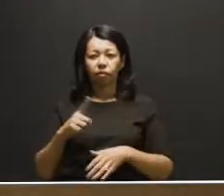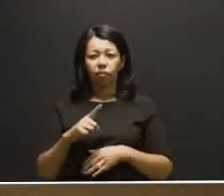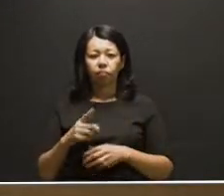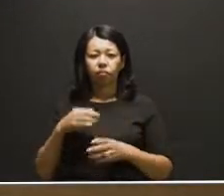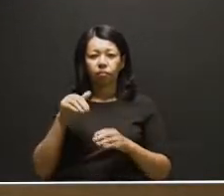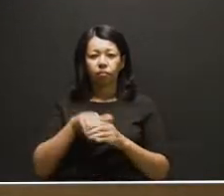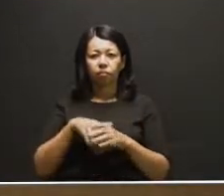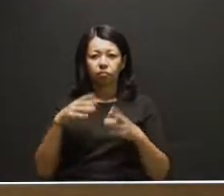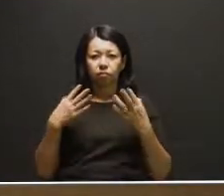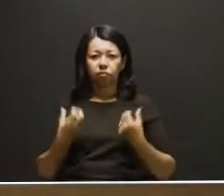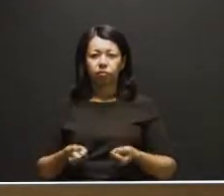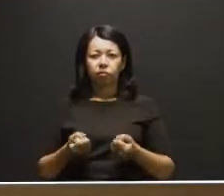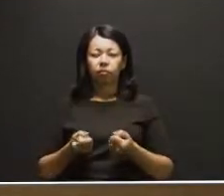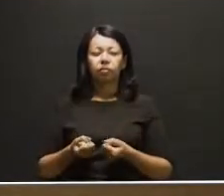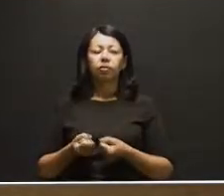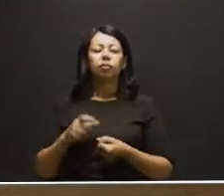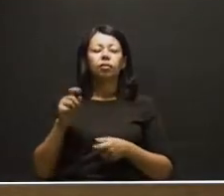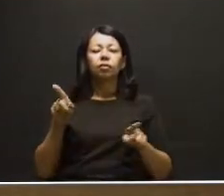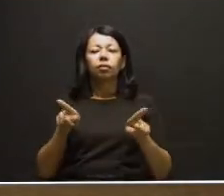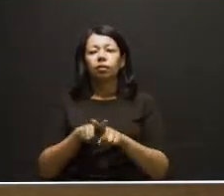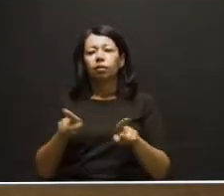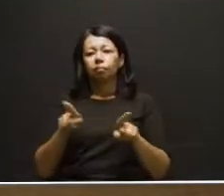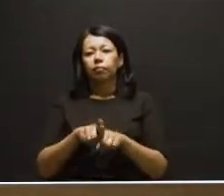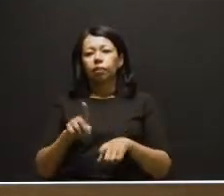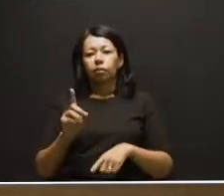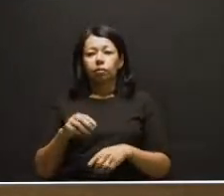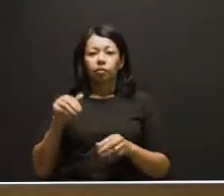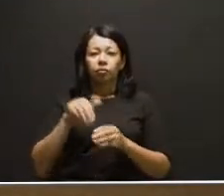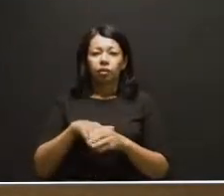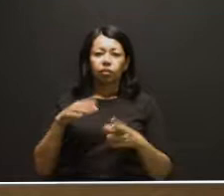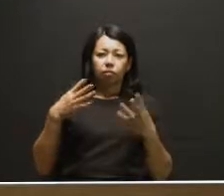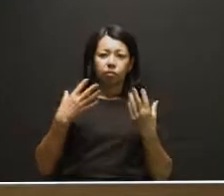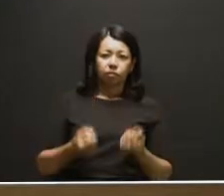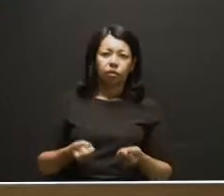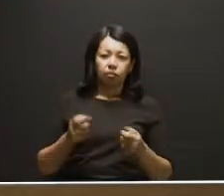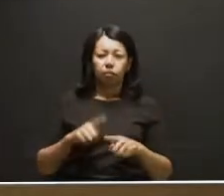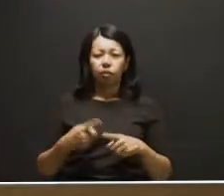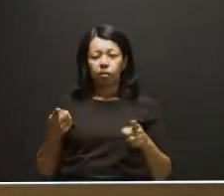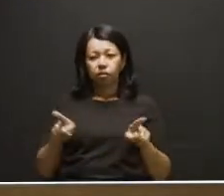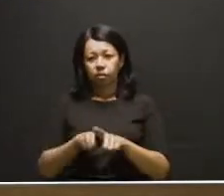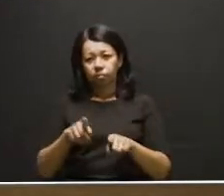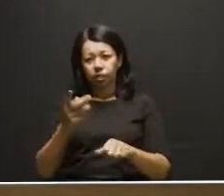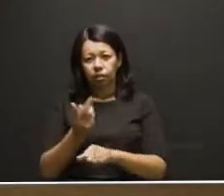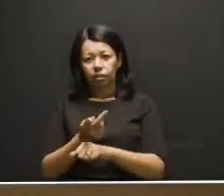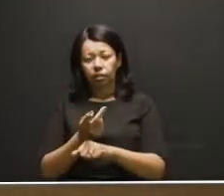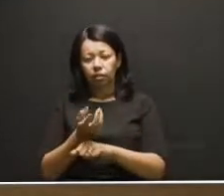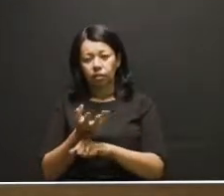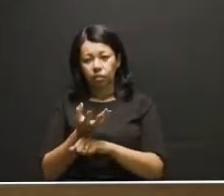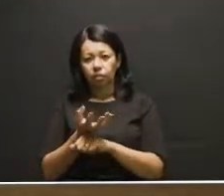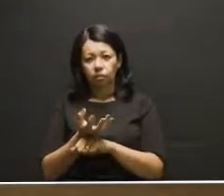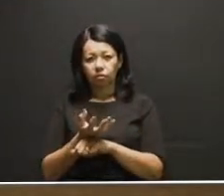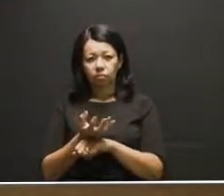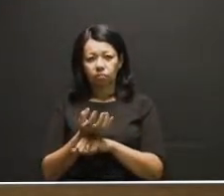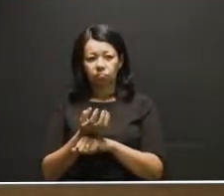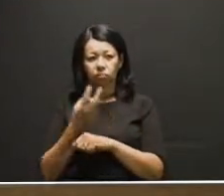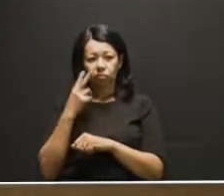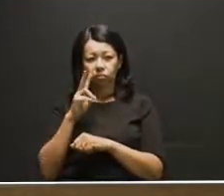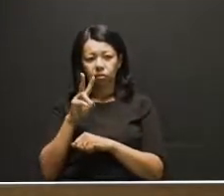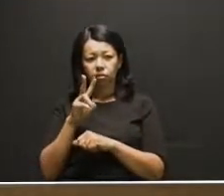dar o meu voto favorável e também não sou dar o voto favorável como procurar acompanhar o